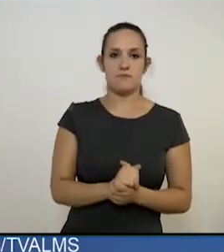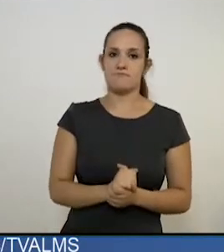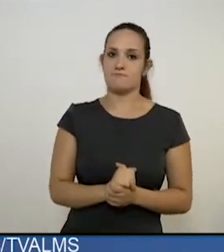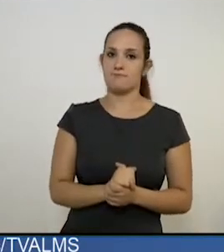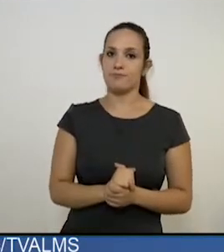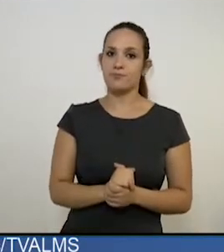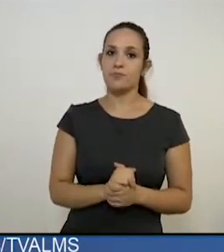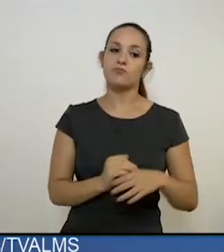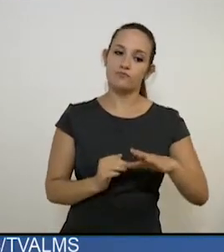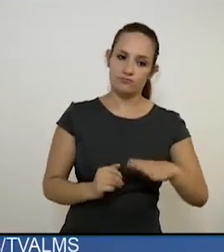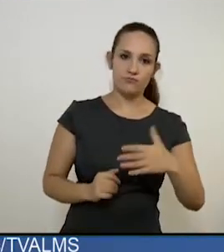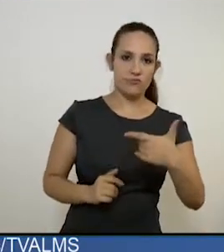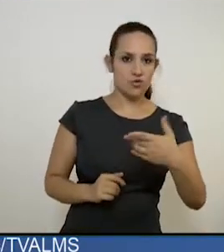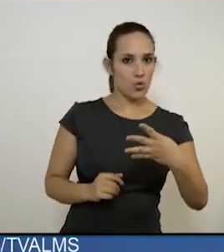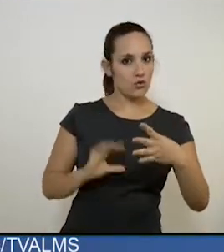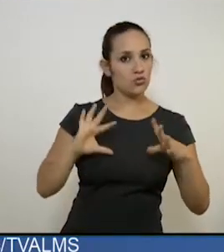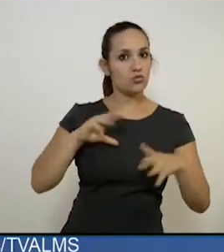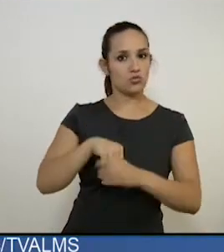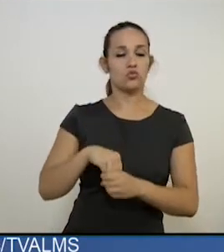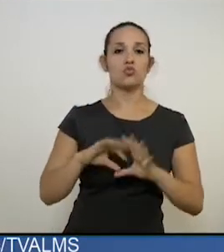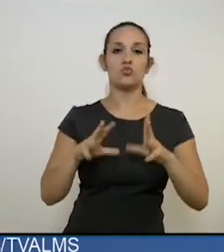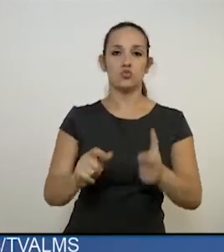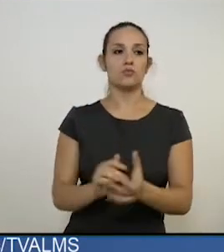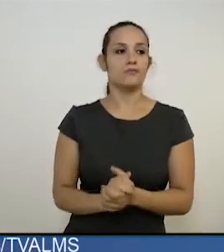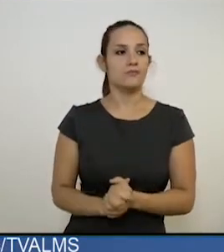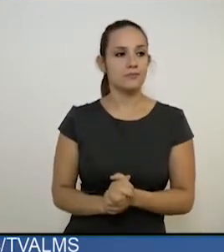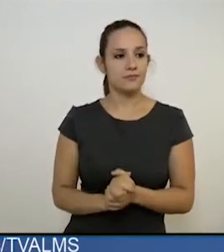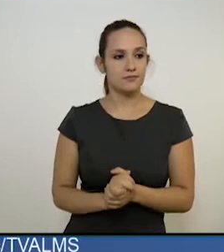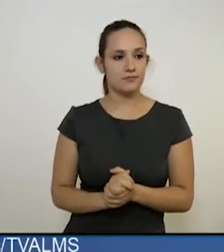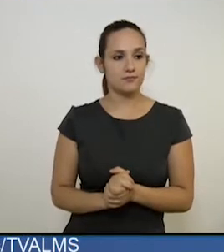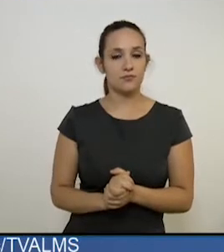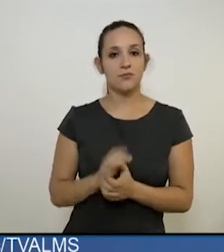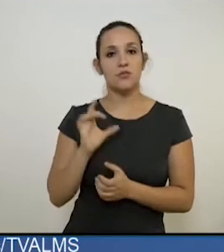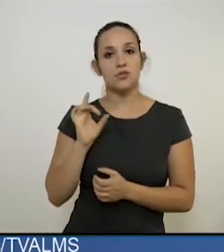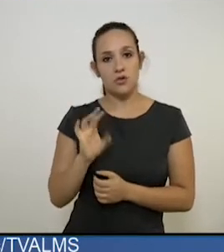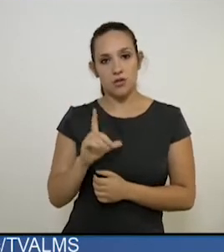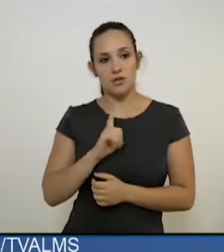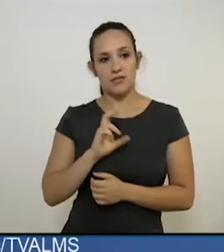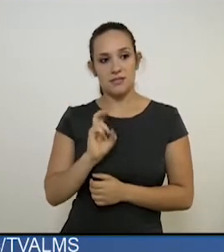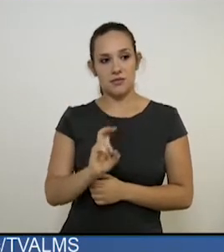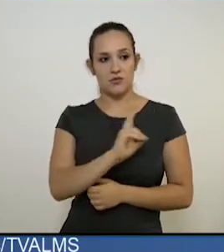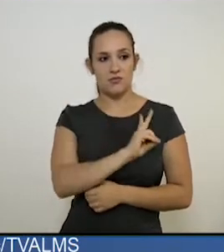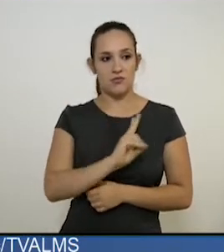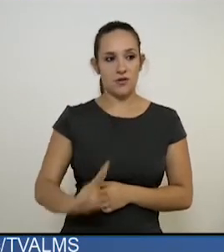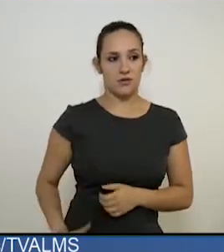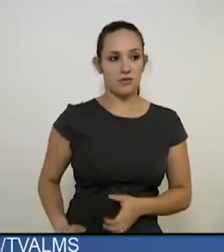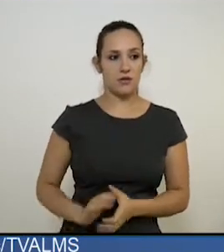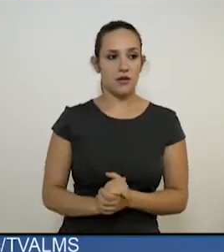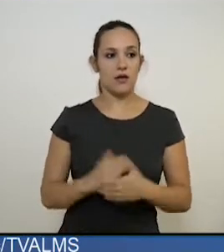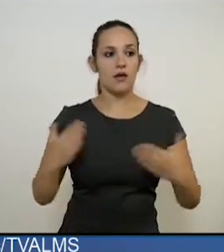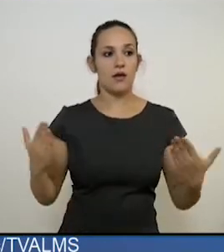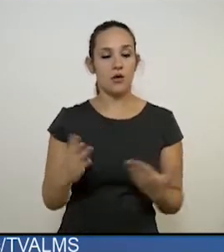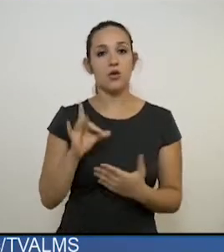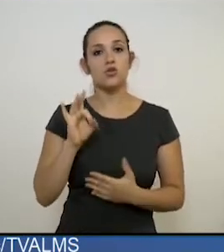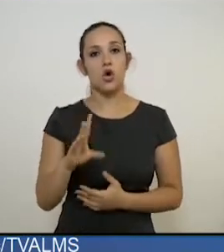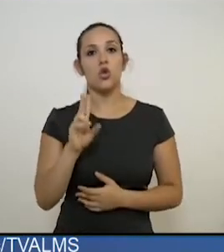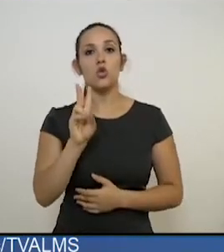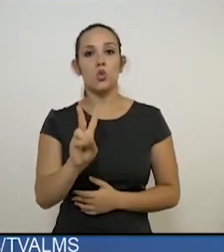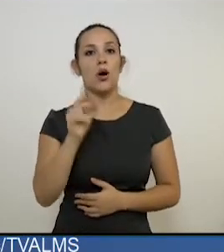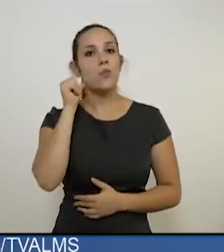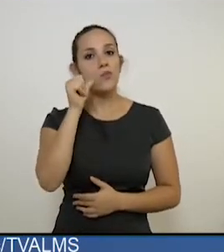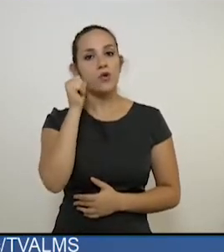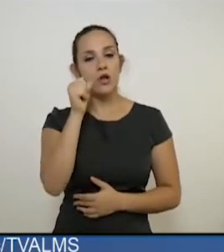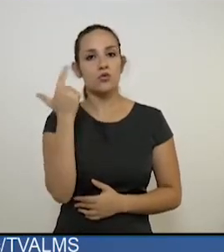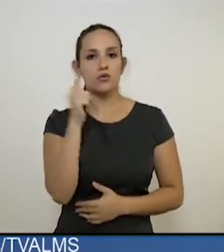Campo Grande, em 2012, foram eleitas 5 vereadoras, mas no último pleito, apenas 2 mulheres